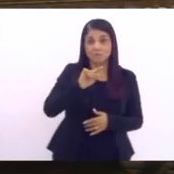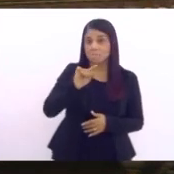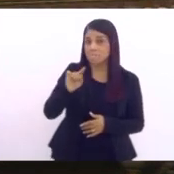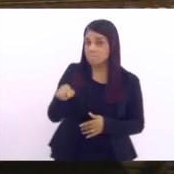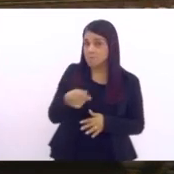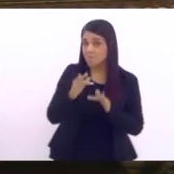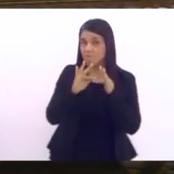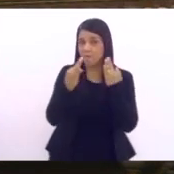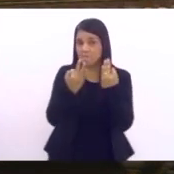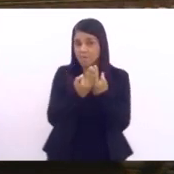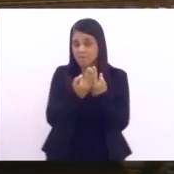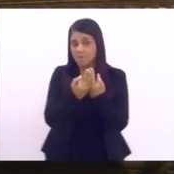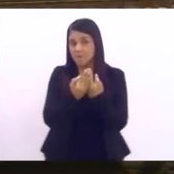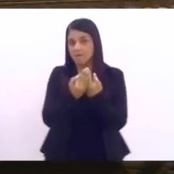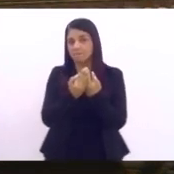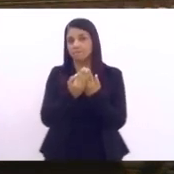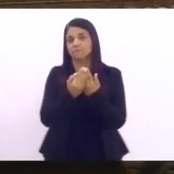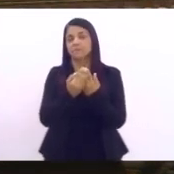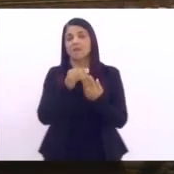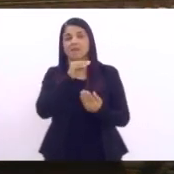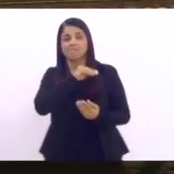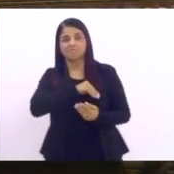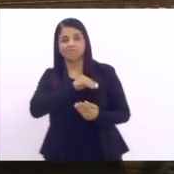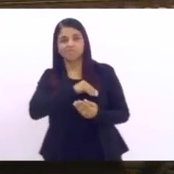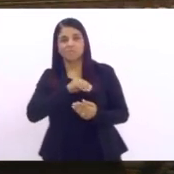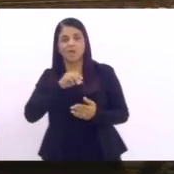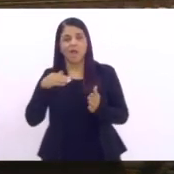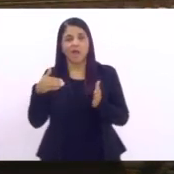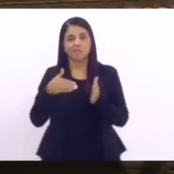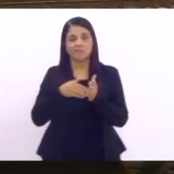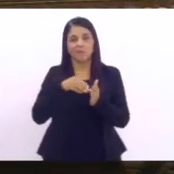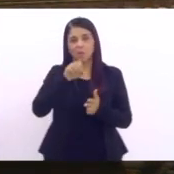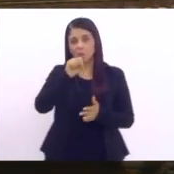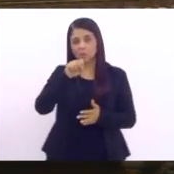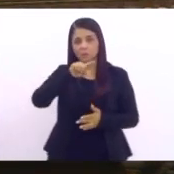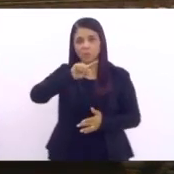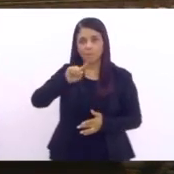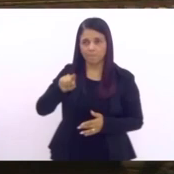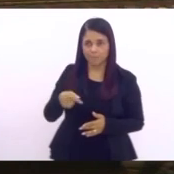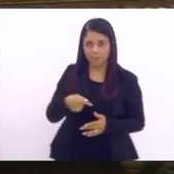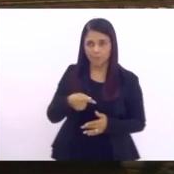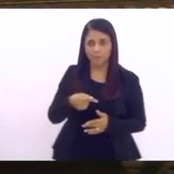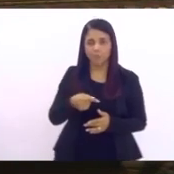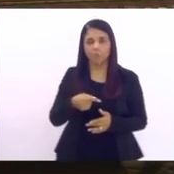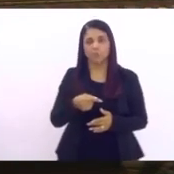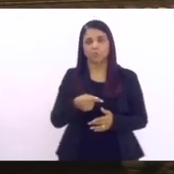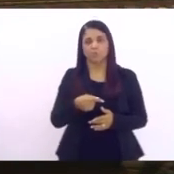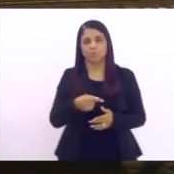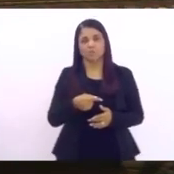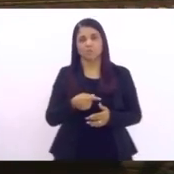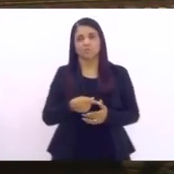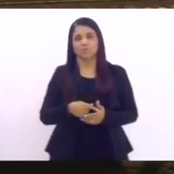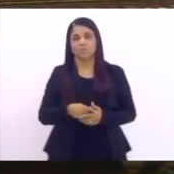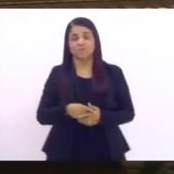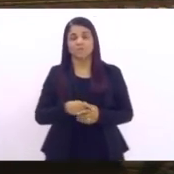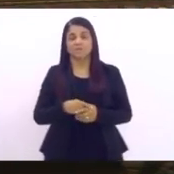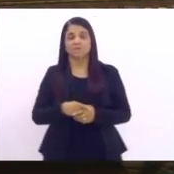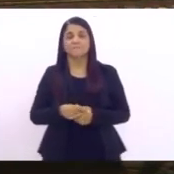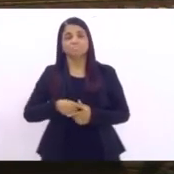até 8 mil reais. Faixa 1, faixa 2. E eu vou mais além. Além